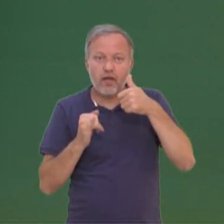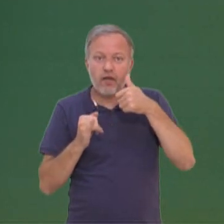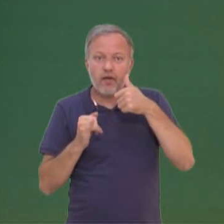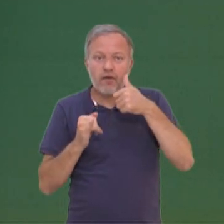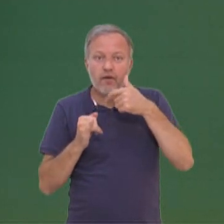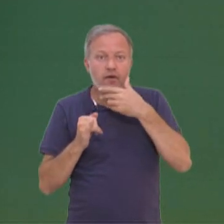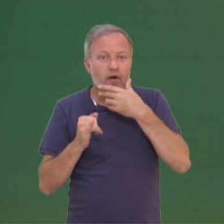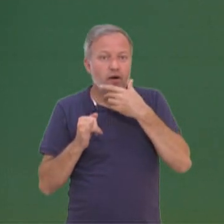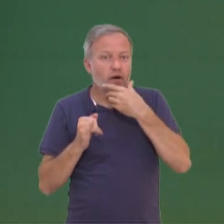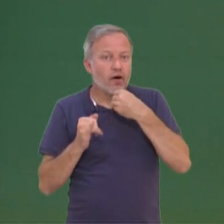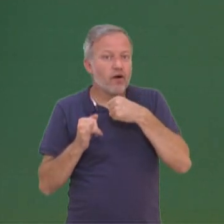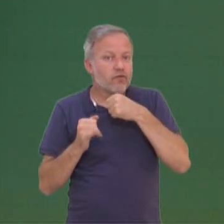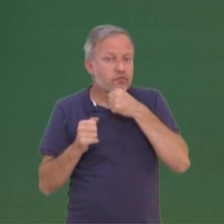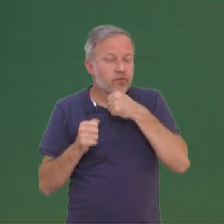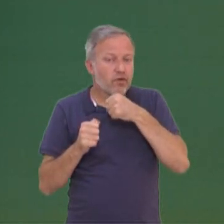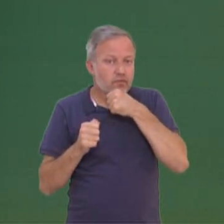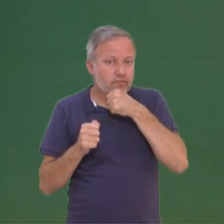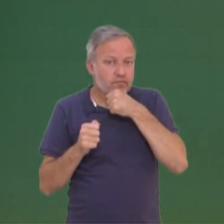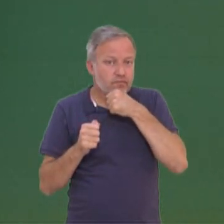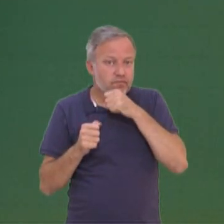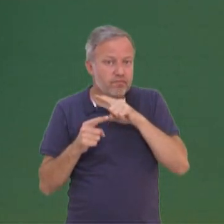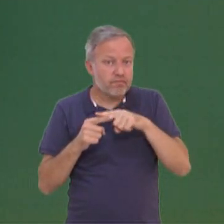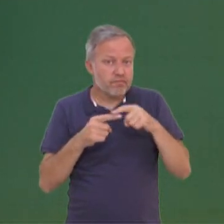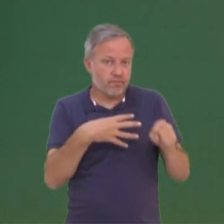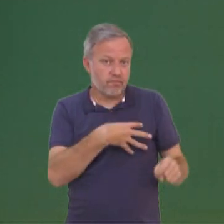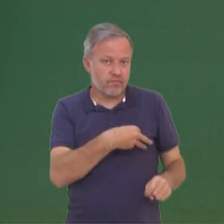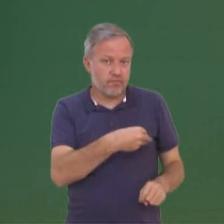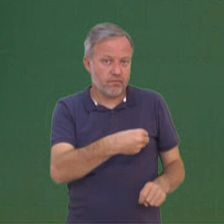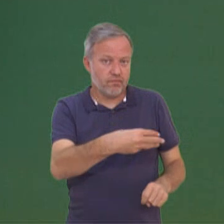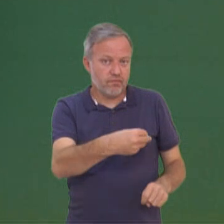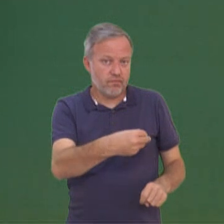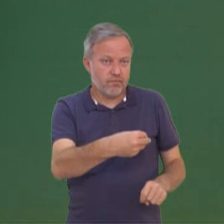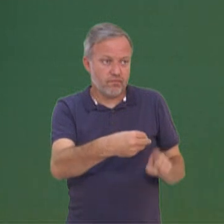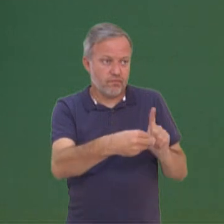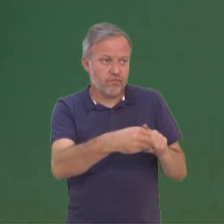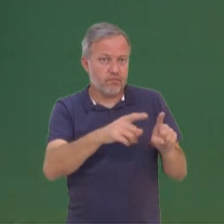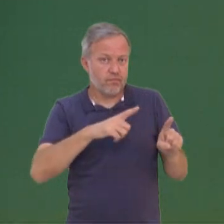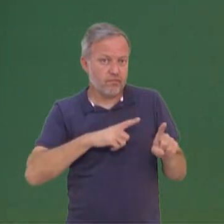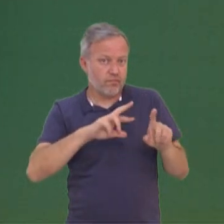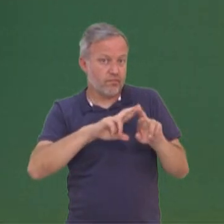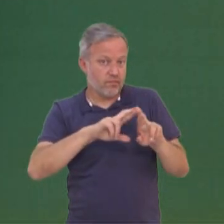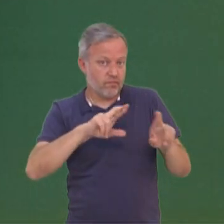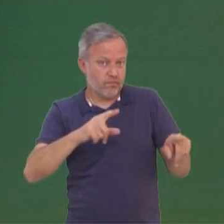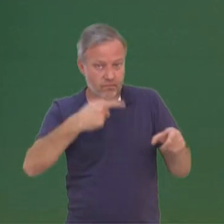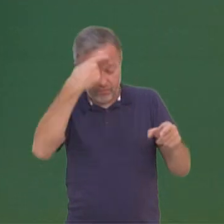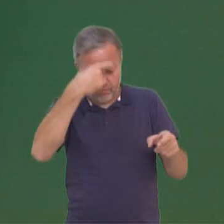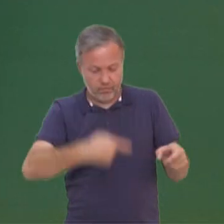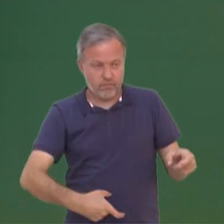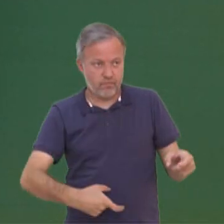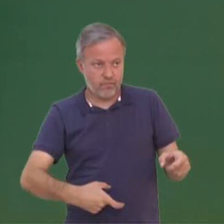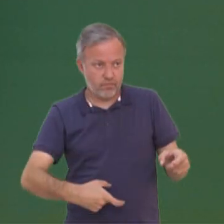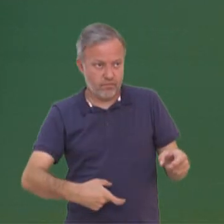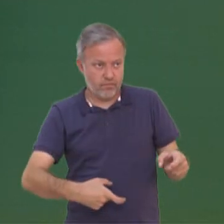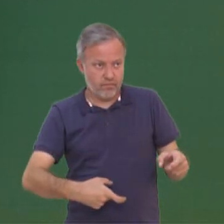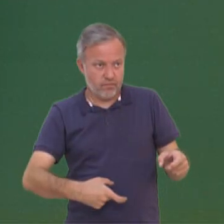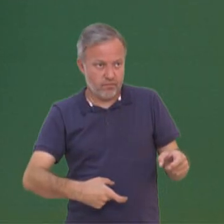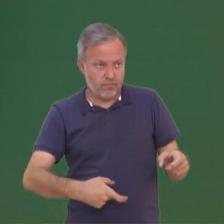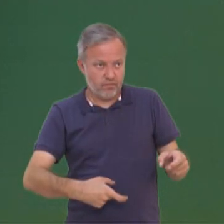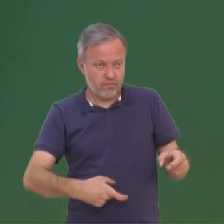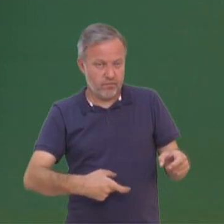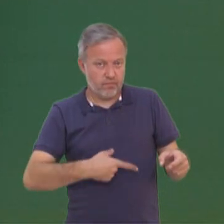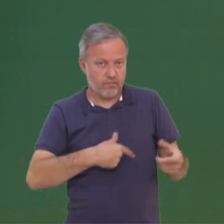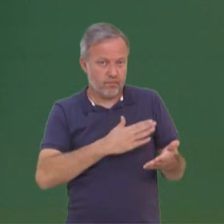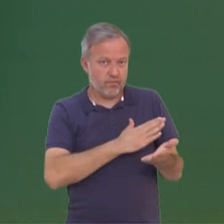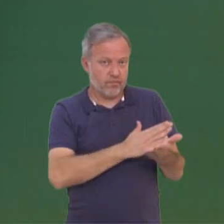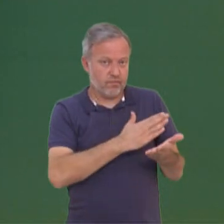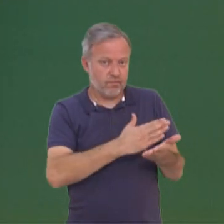têm o mesmo ancestral, sua avó, mas linhagens diferentes. Aqui é o mesmo caso, um ancestral em comum,